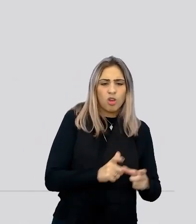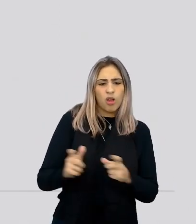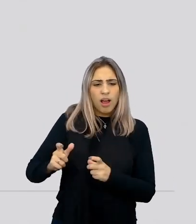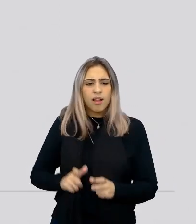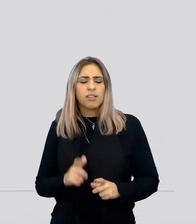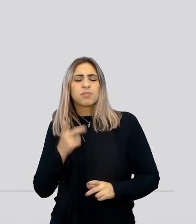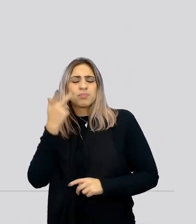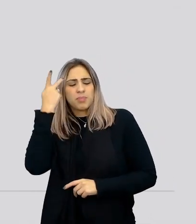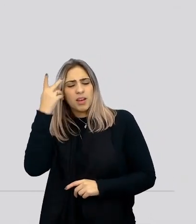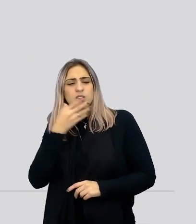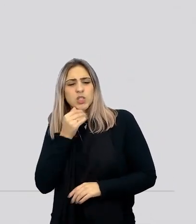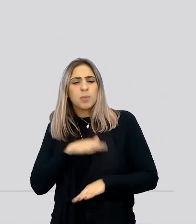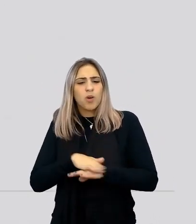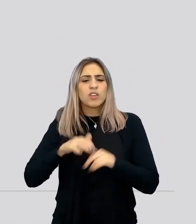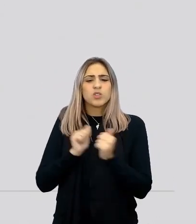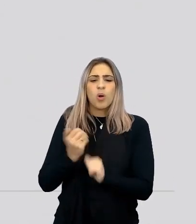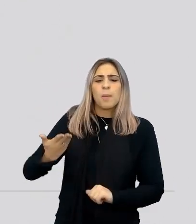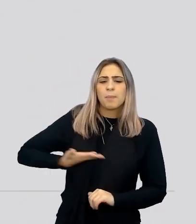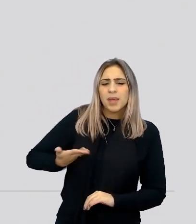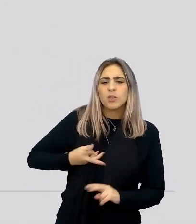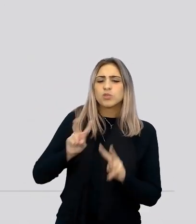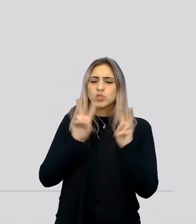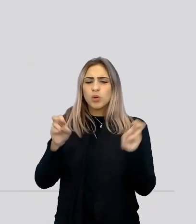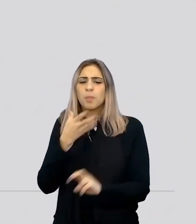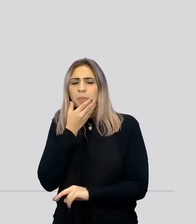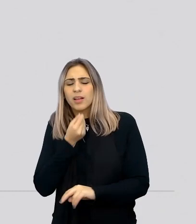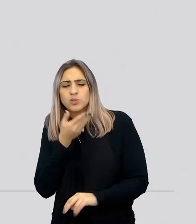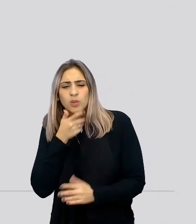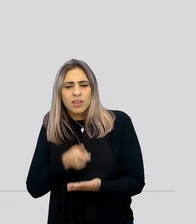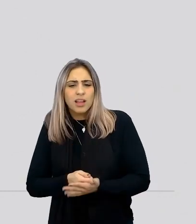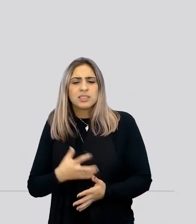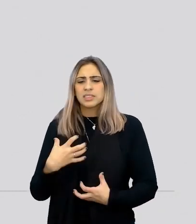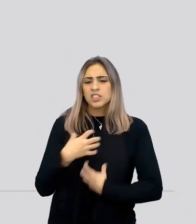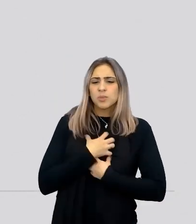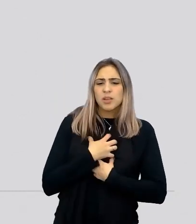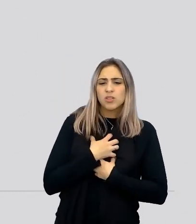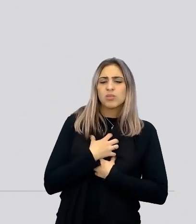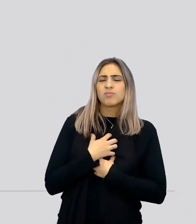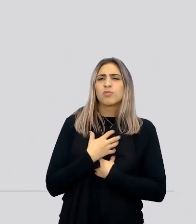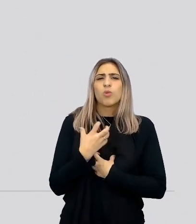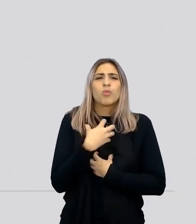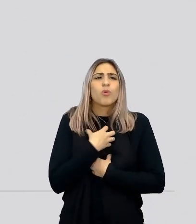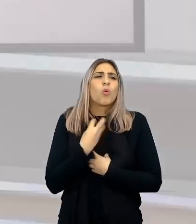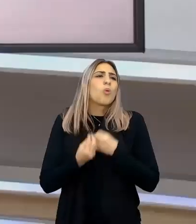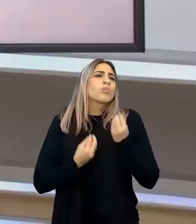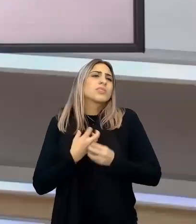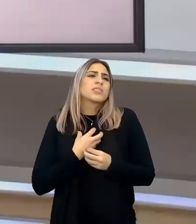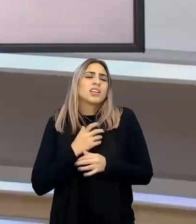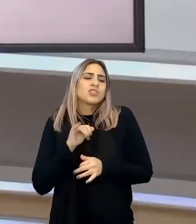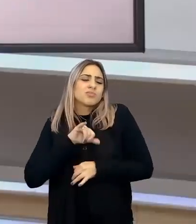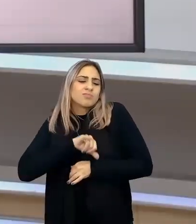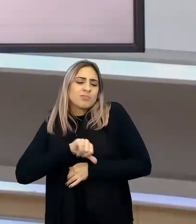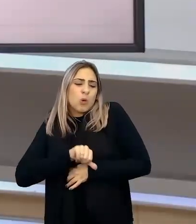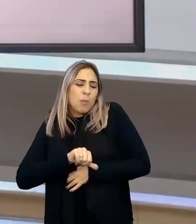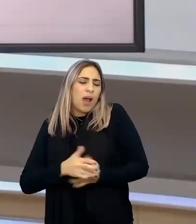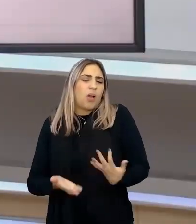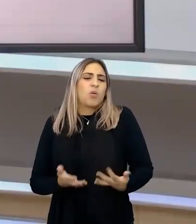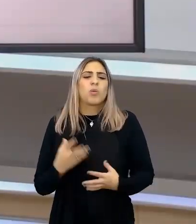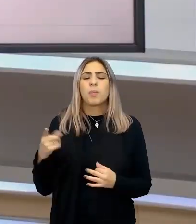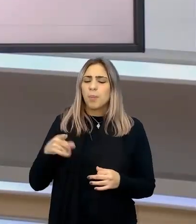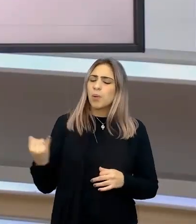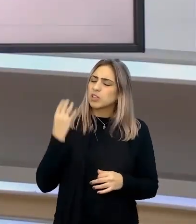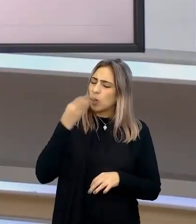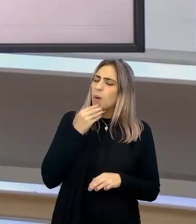meninos, os homens, conversem com amigos sobre masculinidade, sobre sentimentos, sobre vulnerabilidades. É muito importante que os